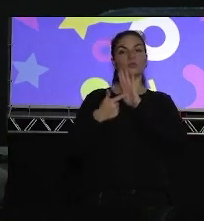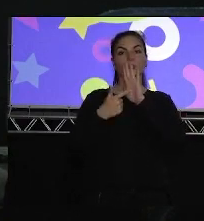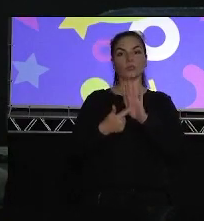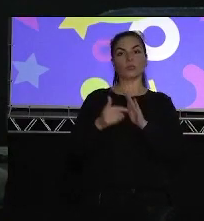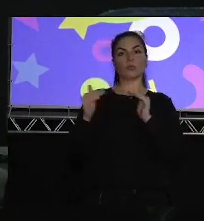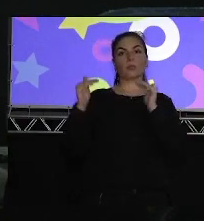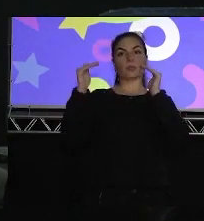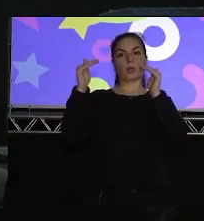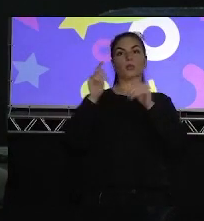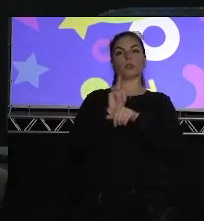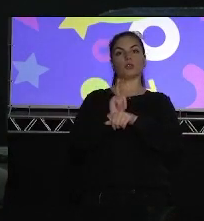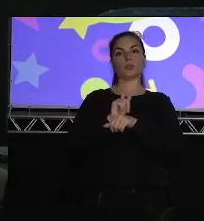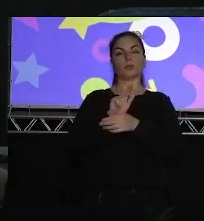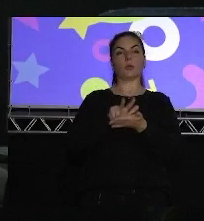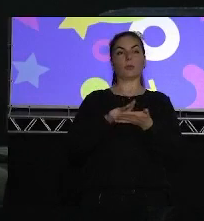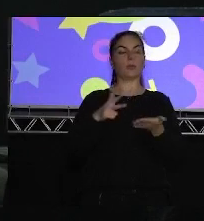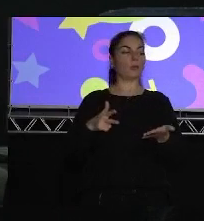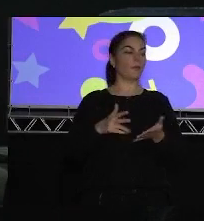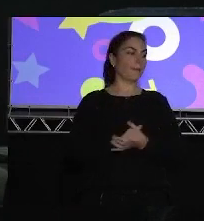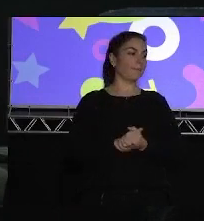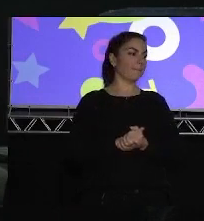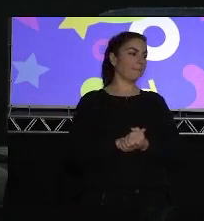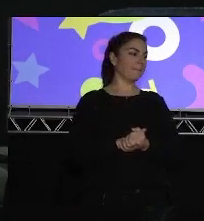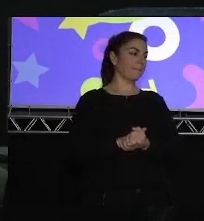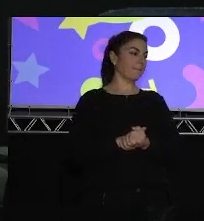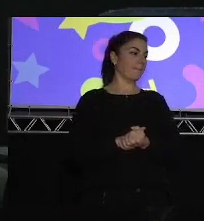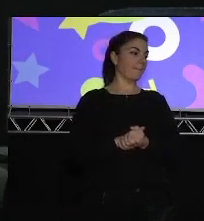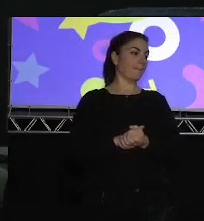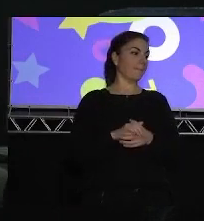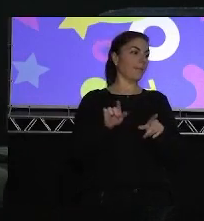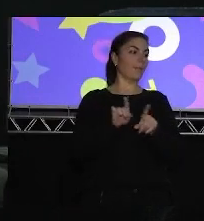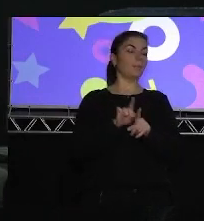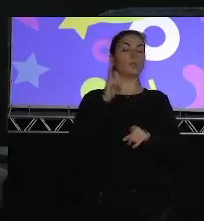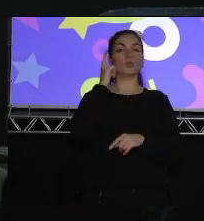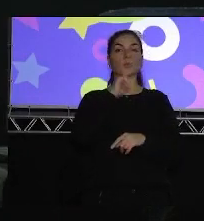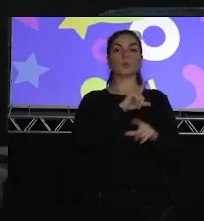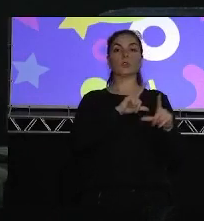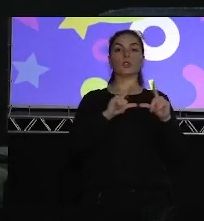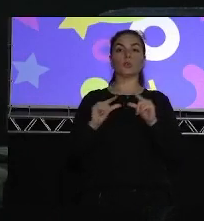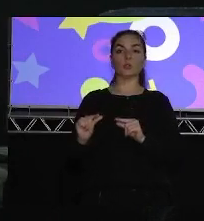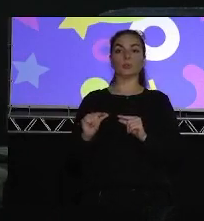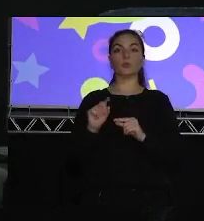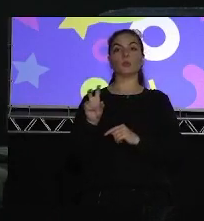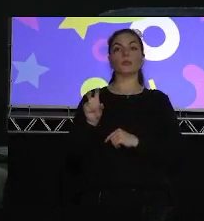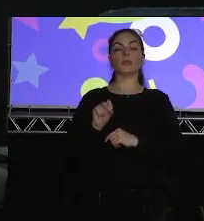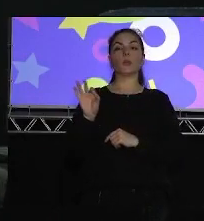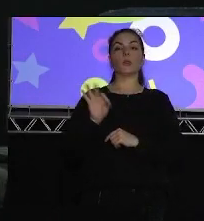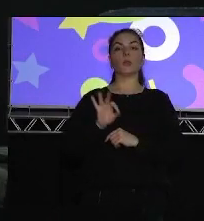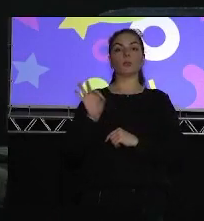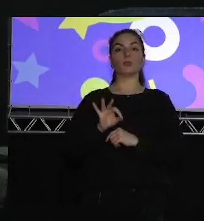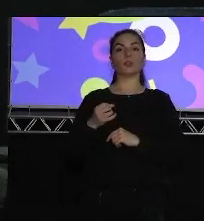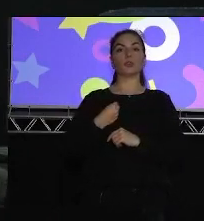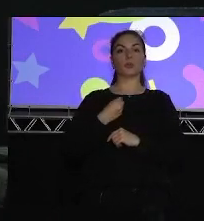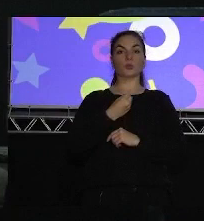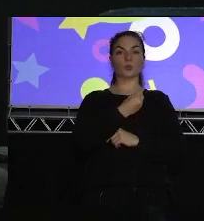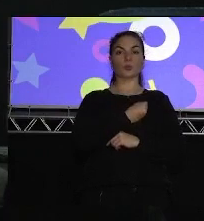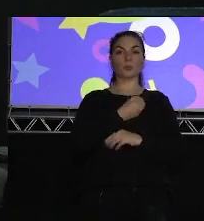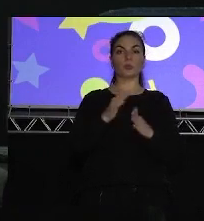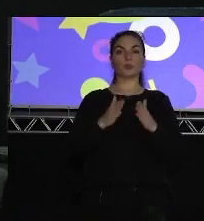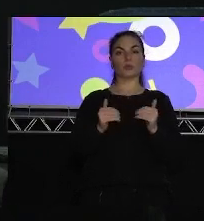alta gestão aprovar. Beleza. A gente conseguiu reduzir 50% o número de abertura de